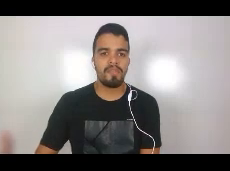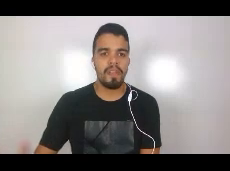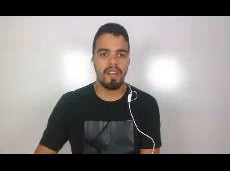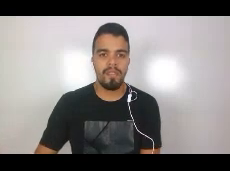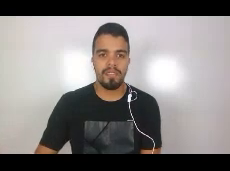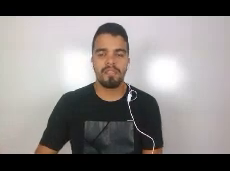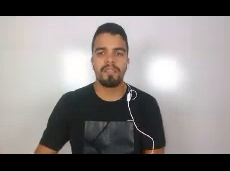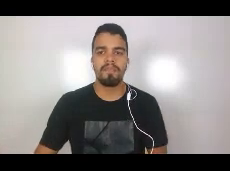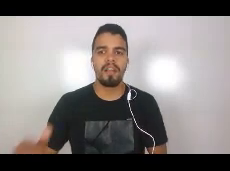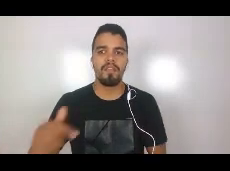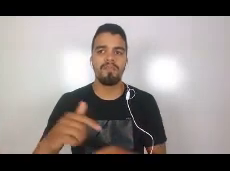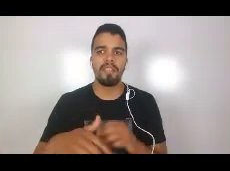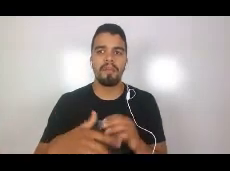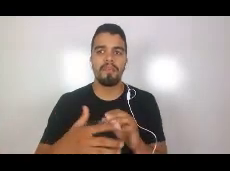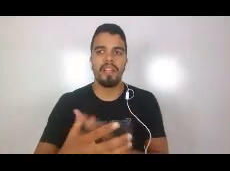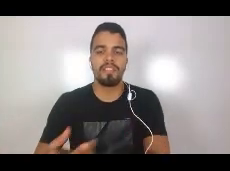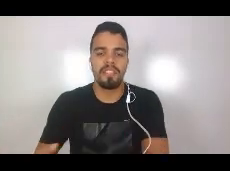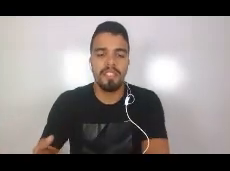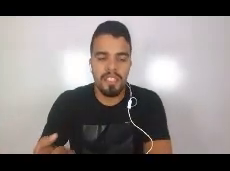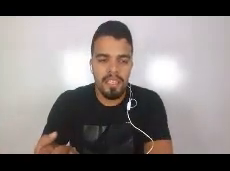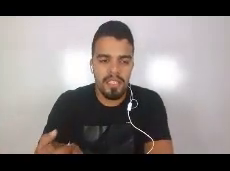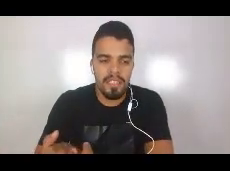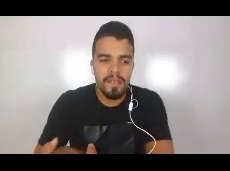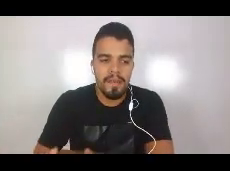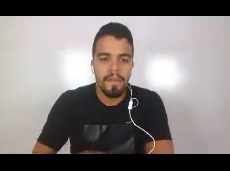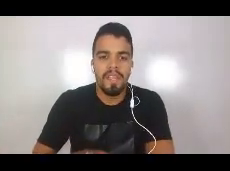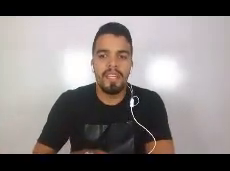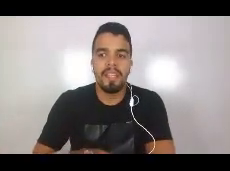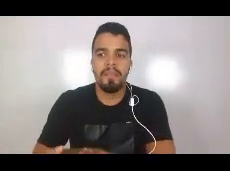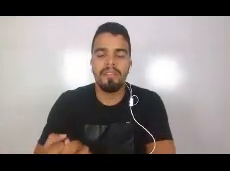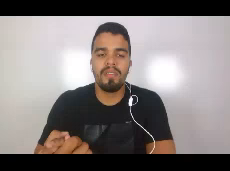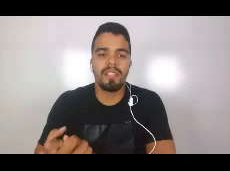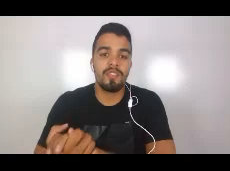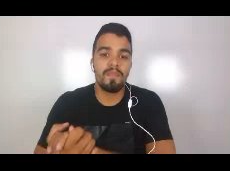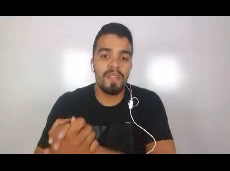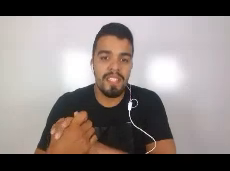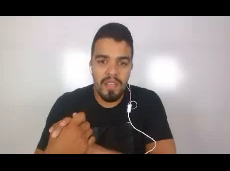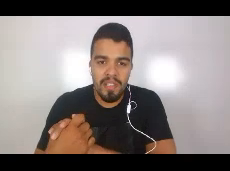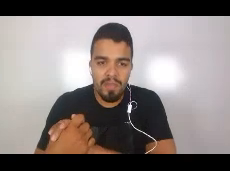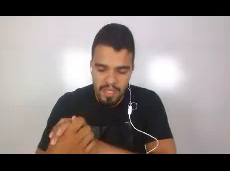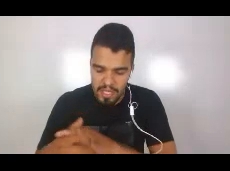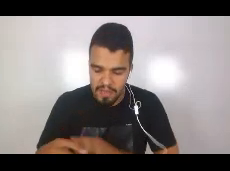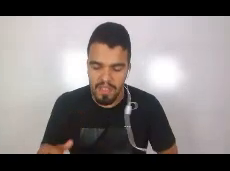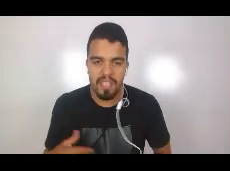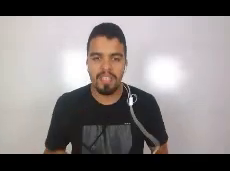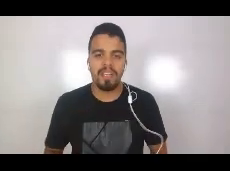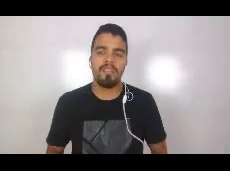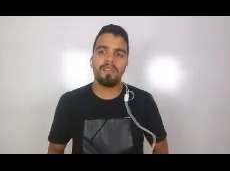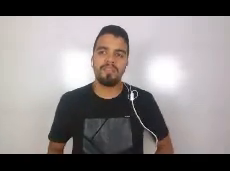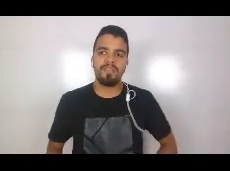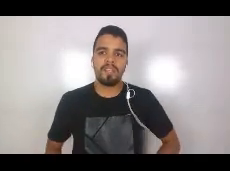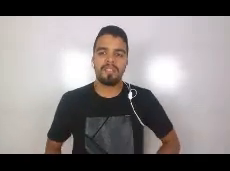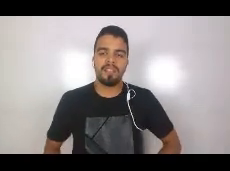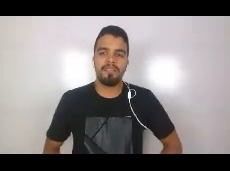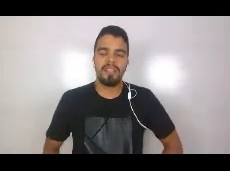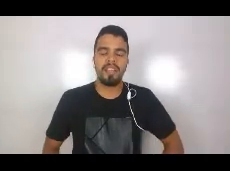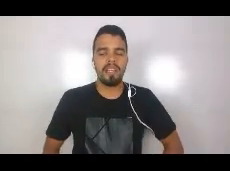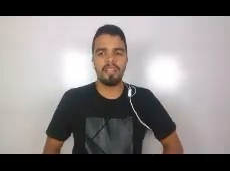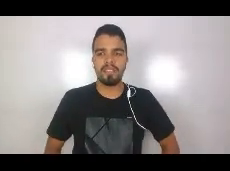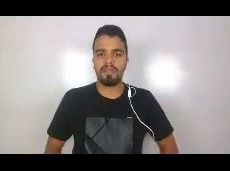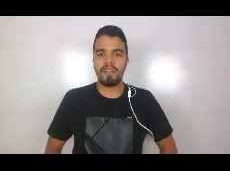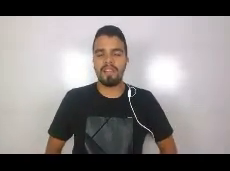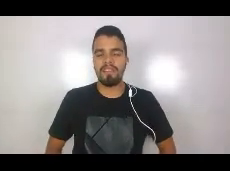formação didático-pedagógica para curso na modalidade de distância e também em educação especial e inclusiva. E atualmente eu sou